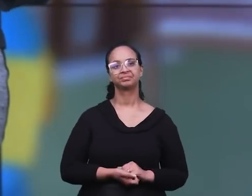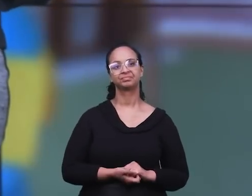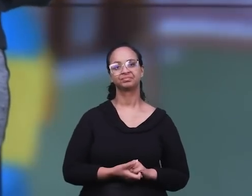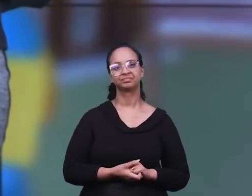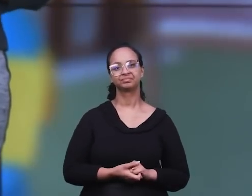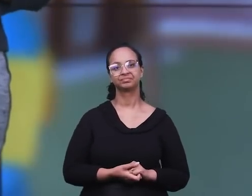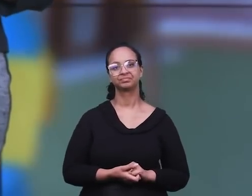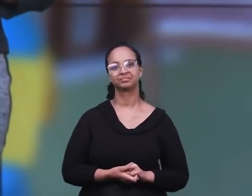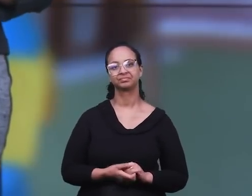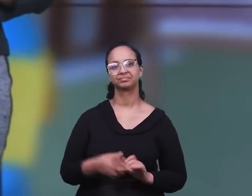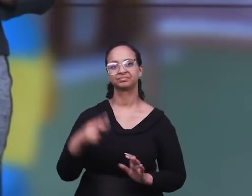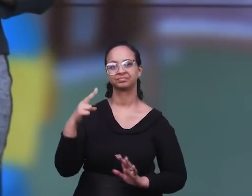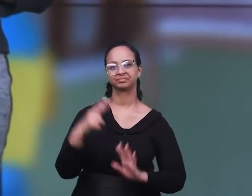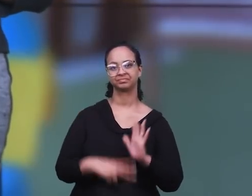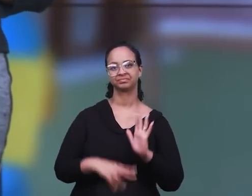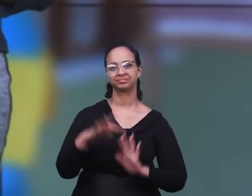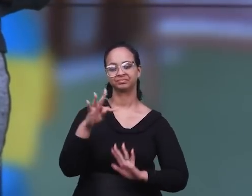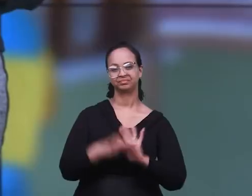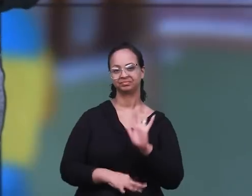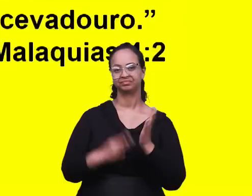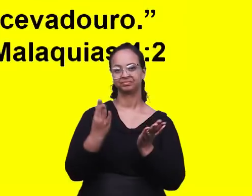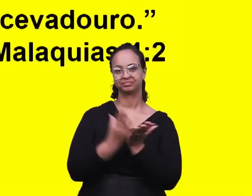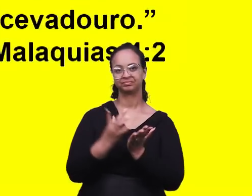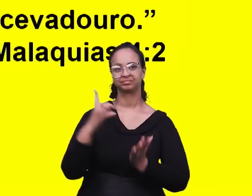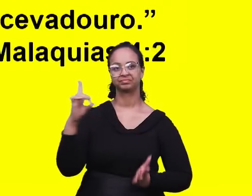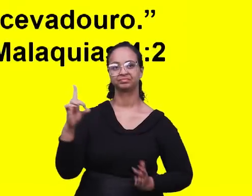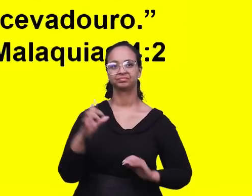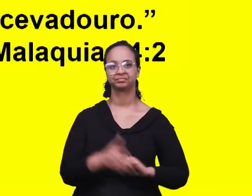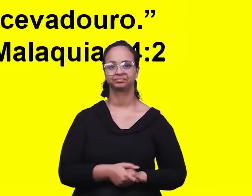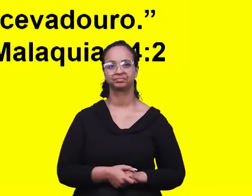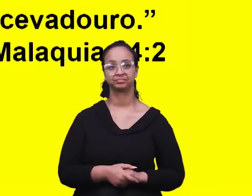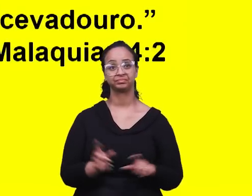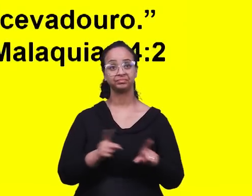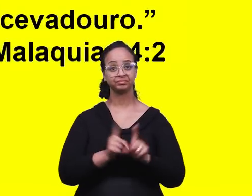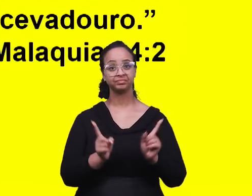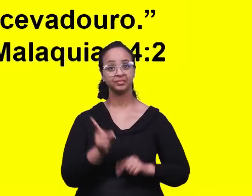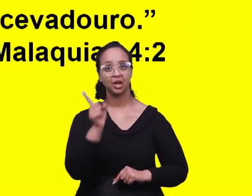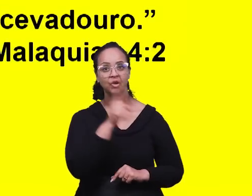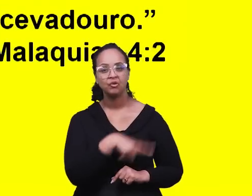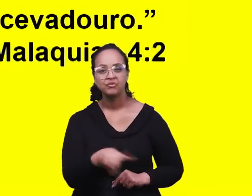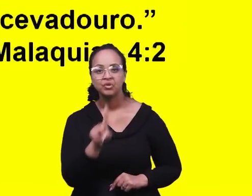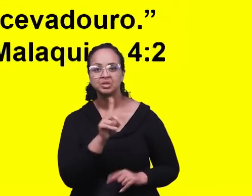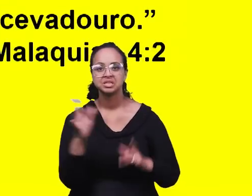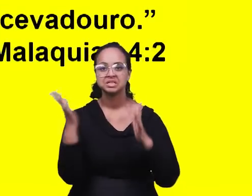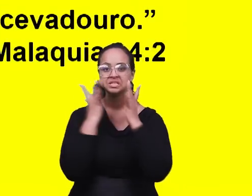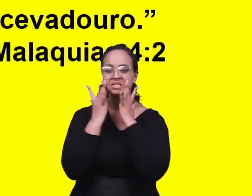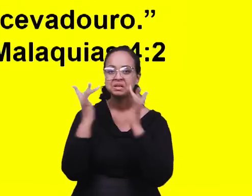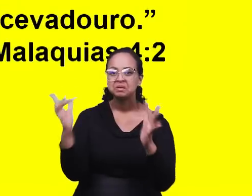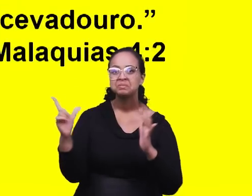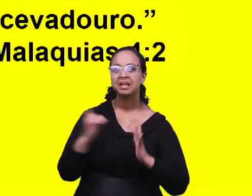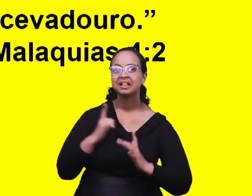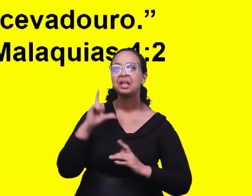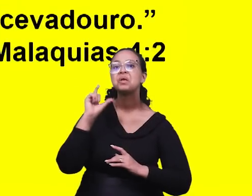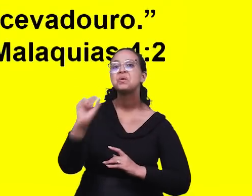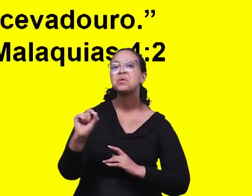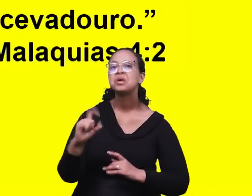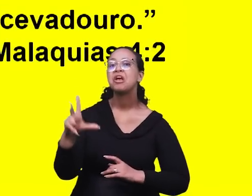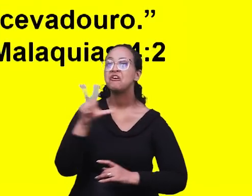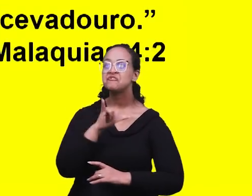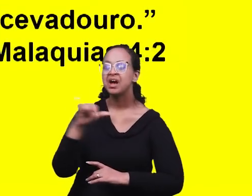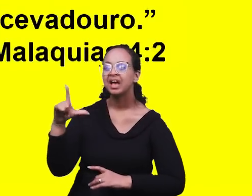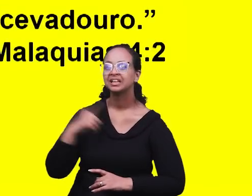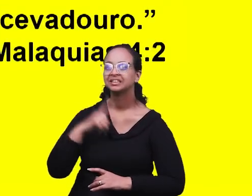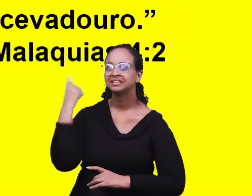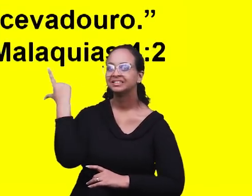Jesus. Vamos ler um texto da Palavra do Senhor? Mas para vós que temeis o meu nome, nascerá o sol